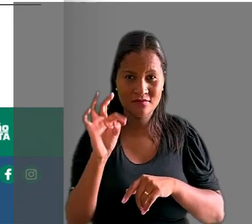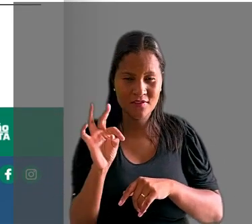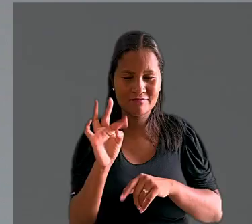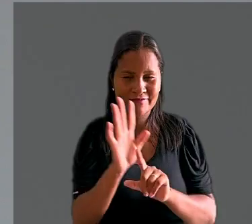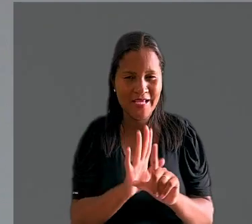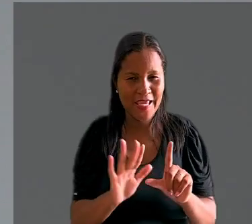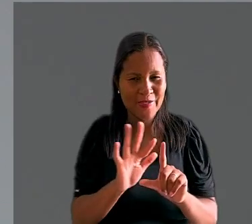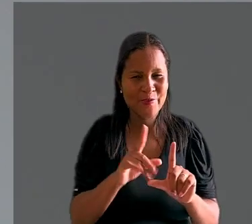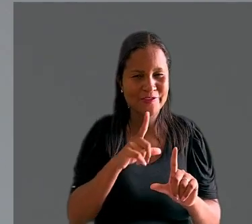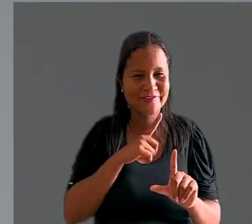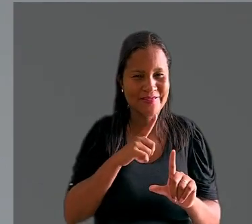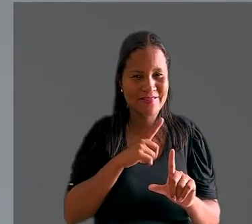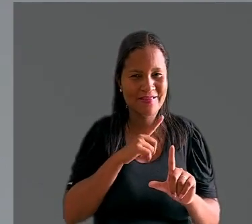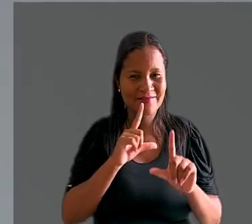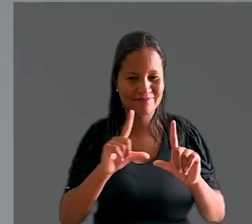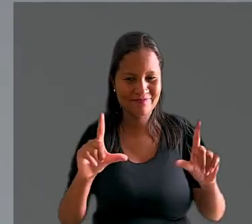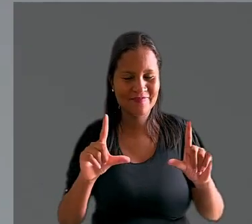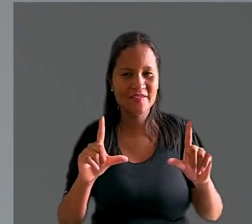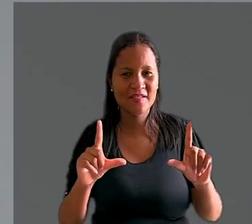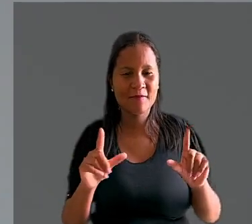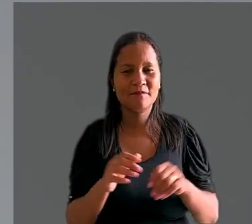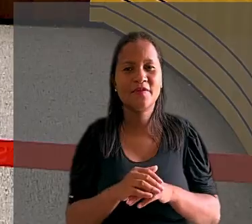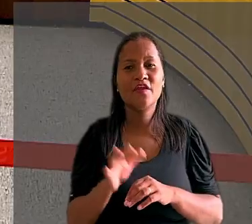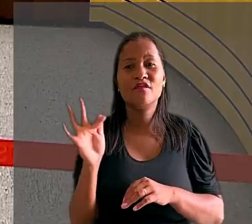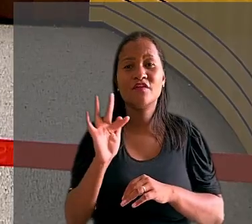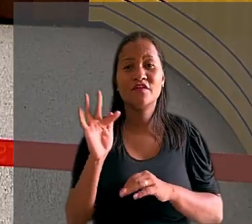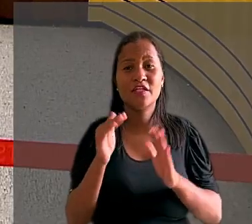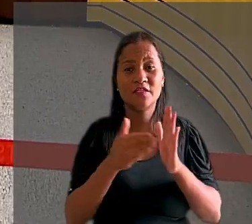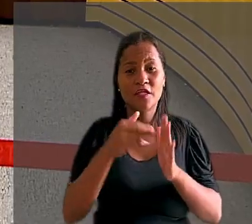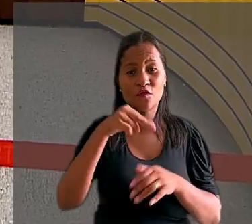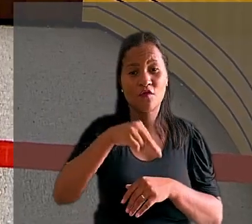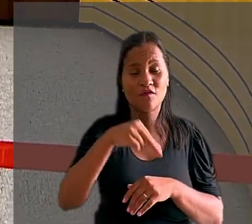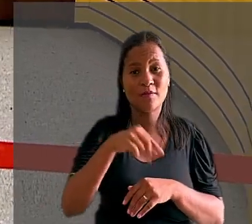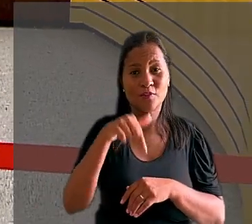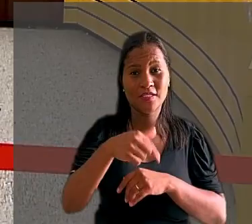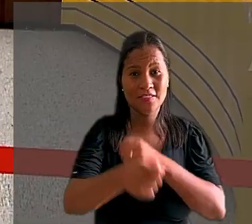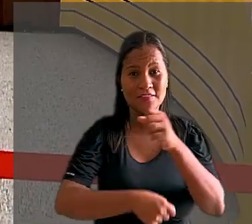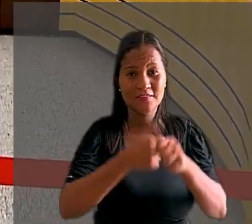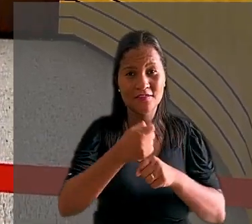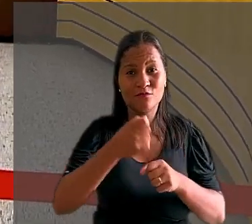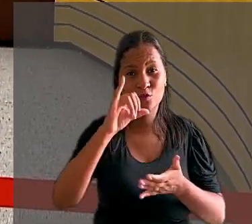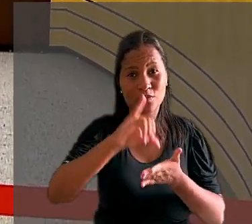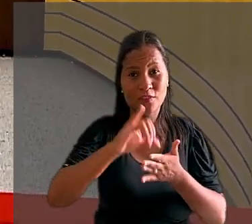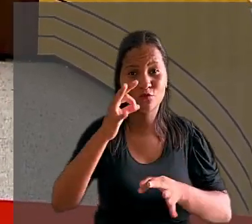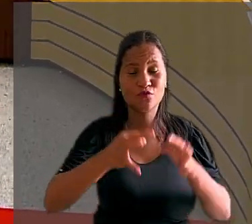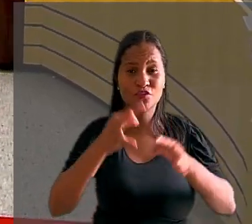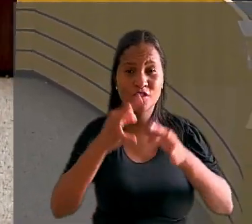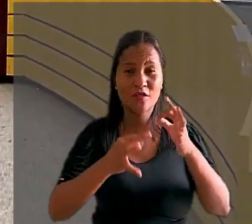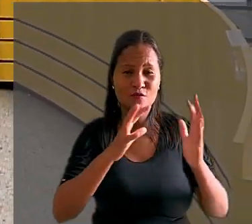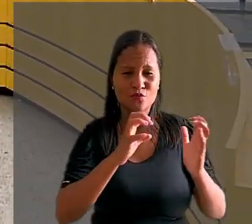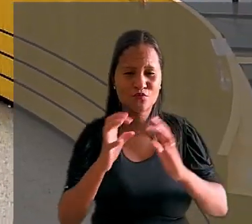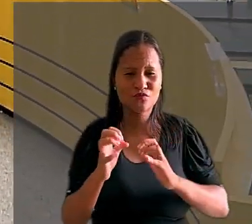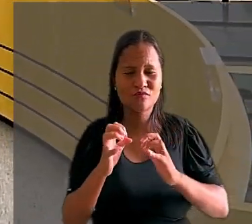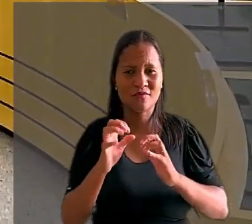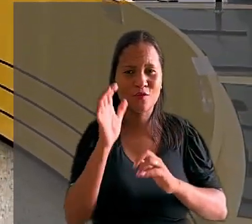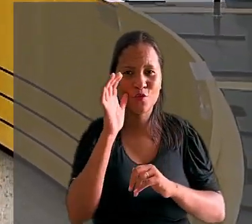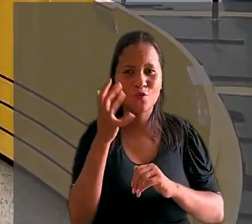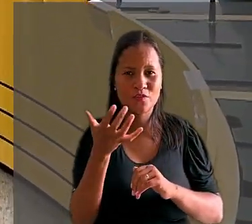na tela. Entre fevereiro e novembro deste ano, o Centro Judiciário de Solução de Conflitos do Tribunal